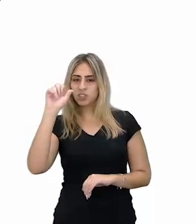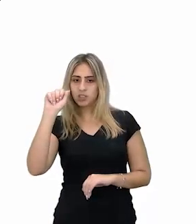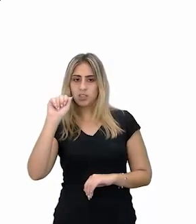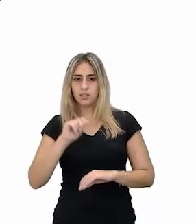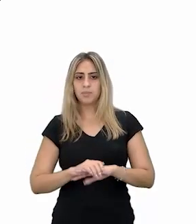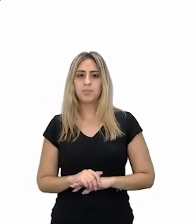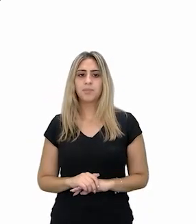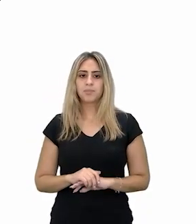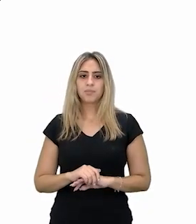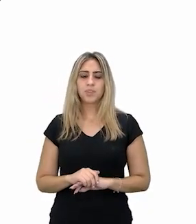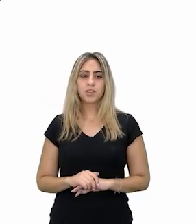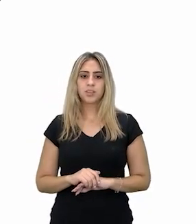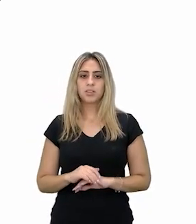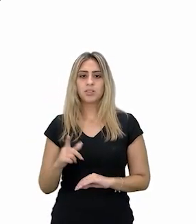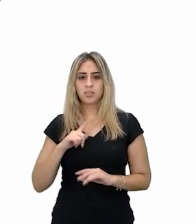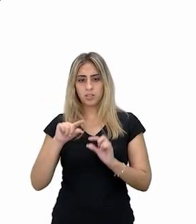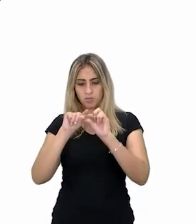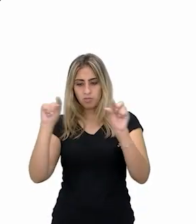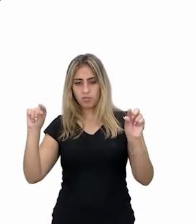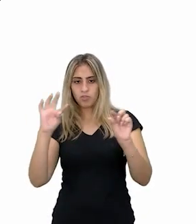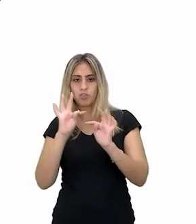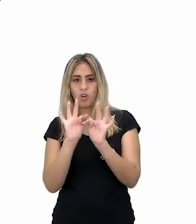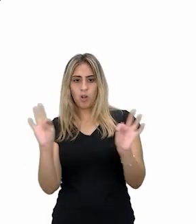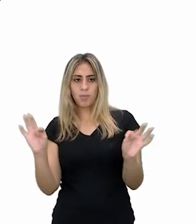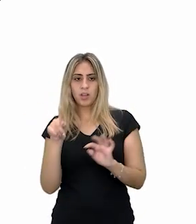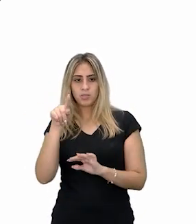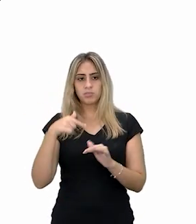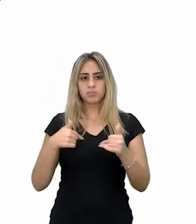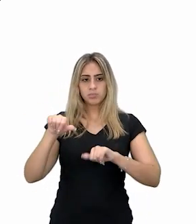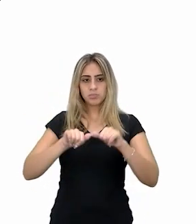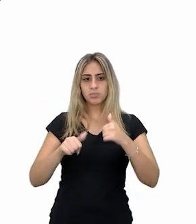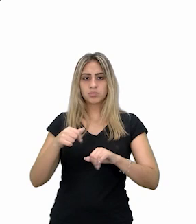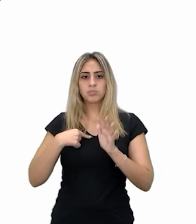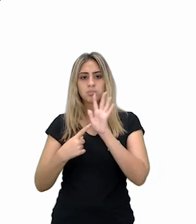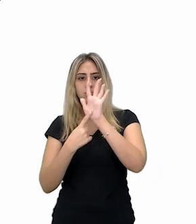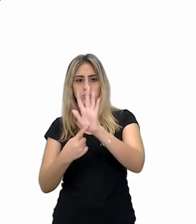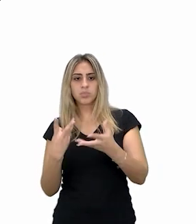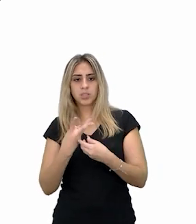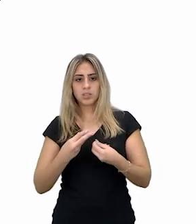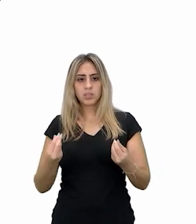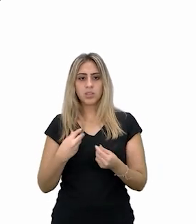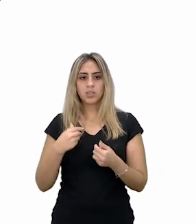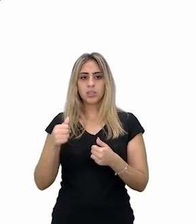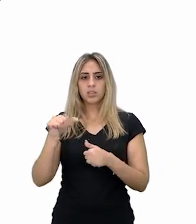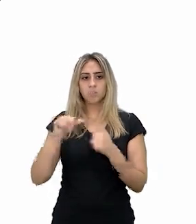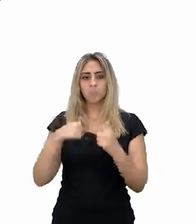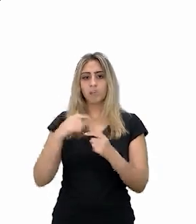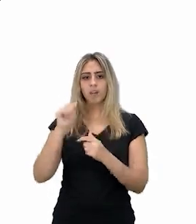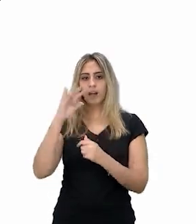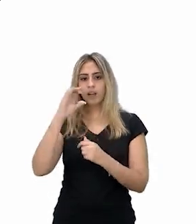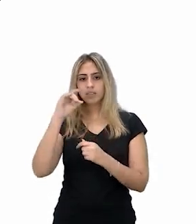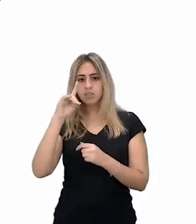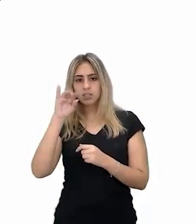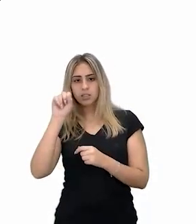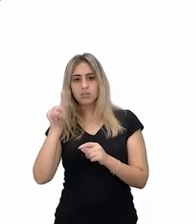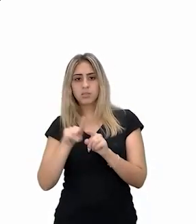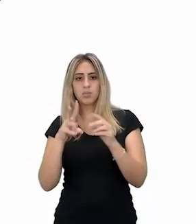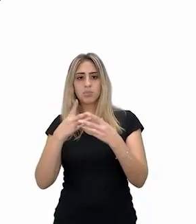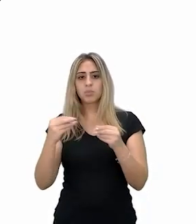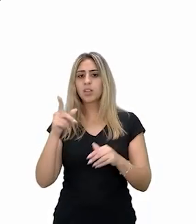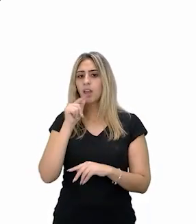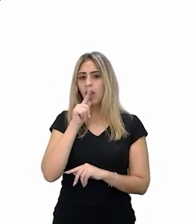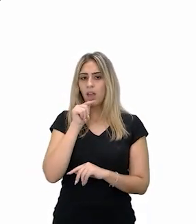hidroxiapatita. Tem lá a fórmula. Essa substância apresenta solubilidade em soluções ácidas, mas é insolúvel em